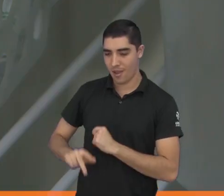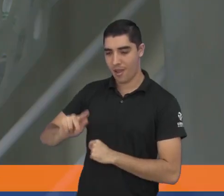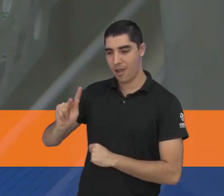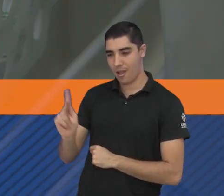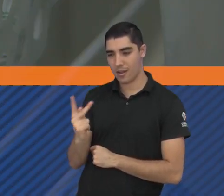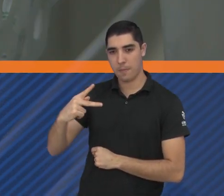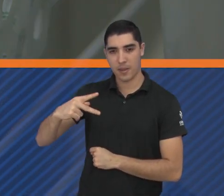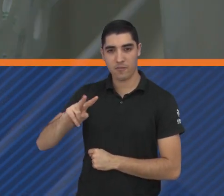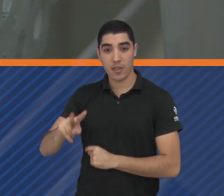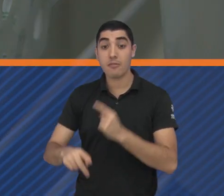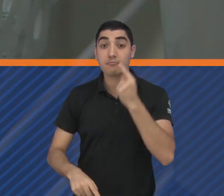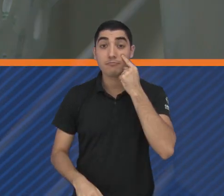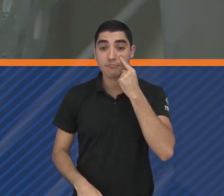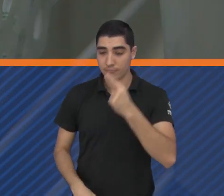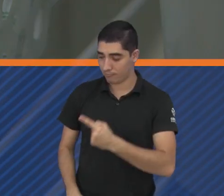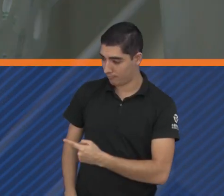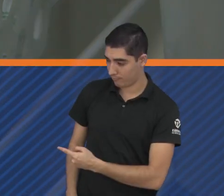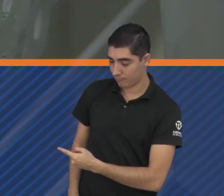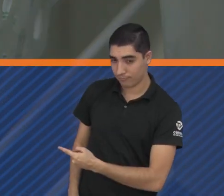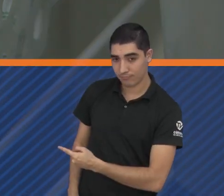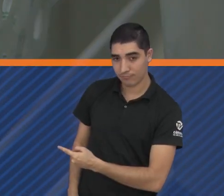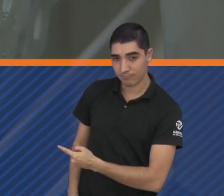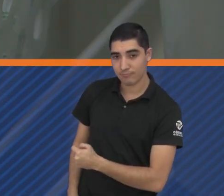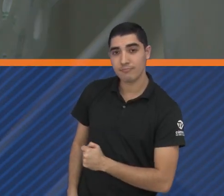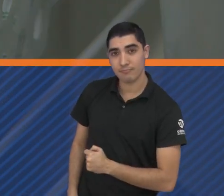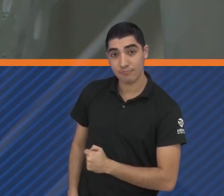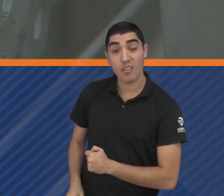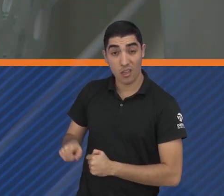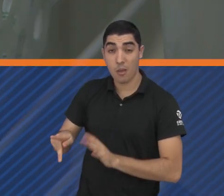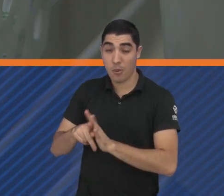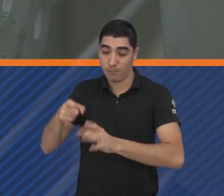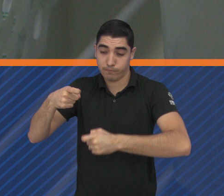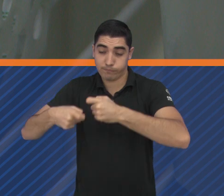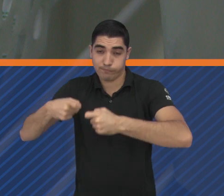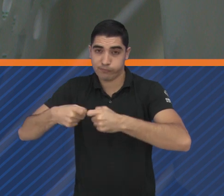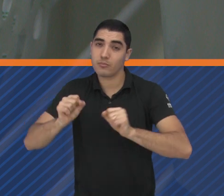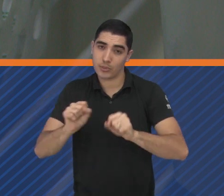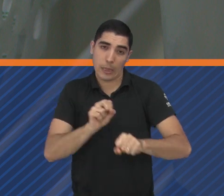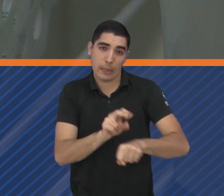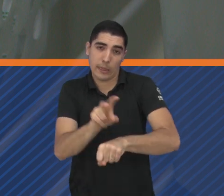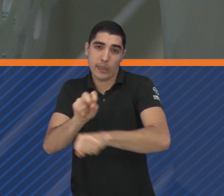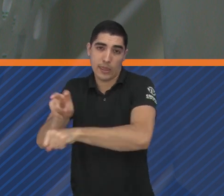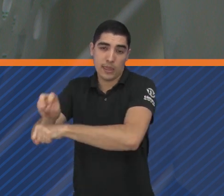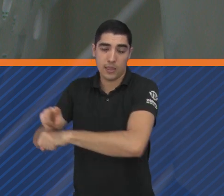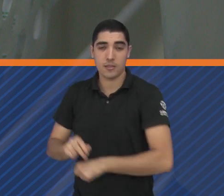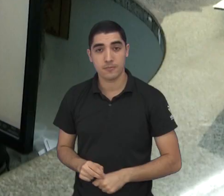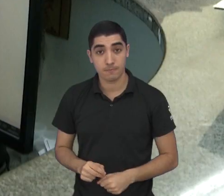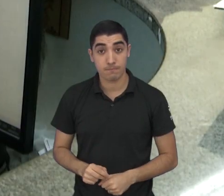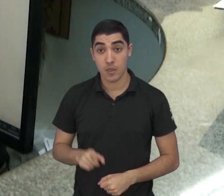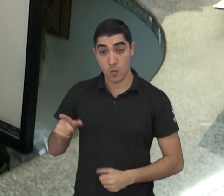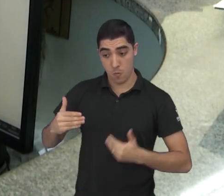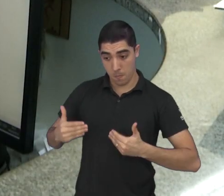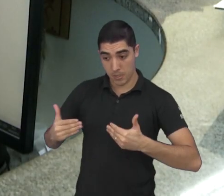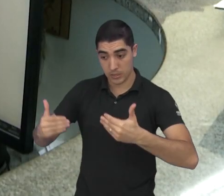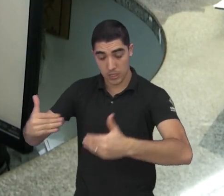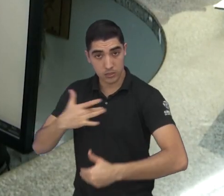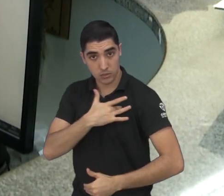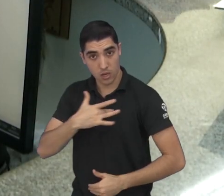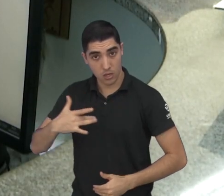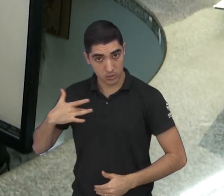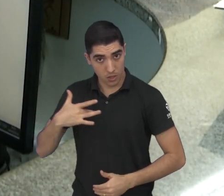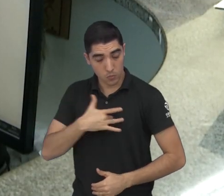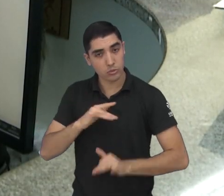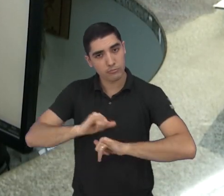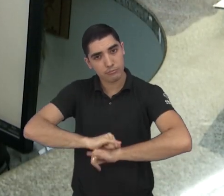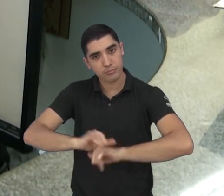útero. HPV é a sigla para papilomavírus humano, transmitido sexualmente. De acordo com o Ministério